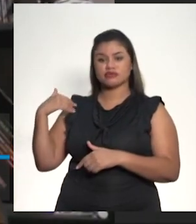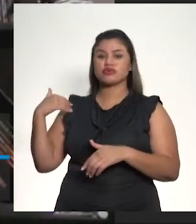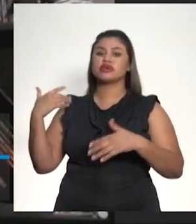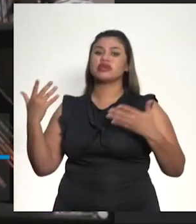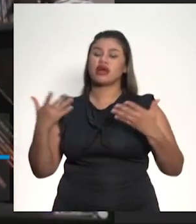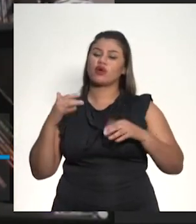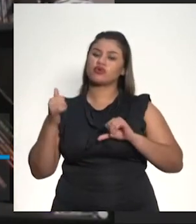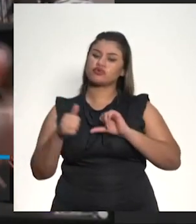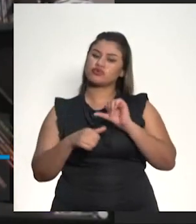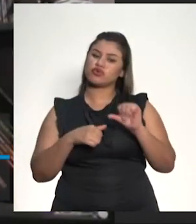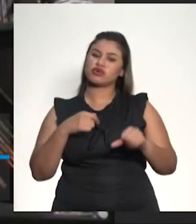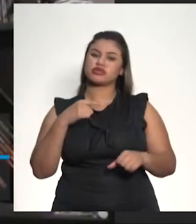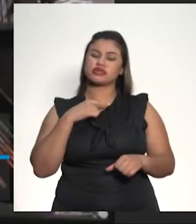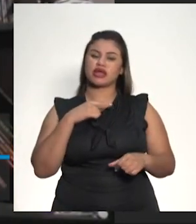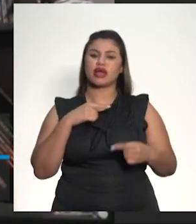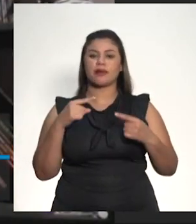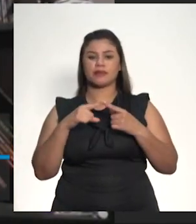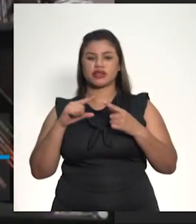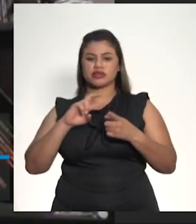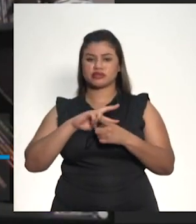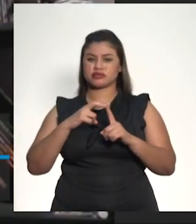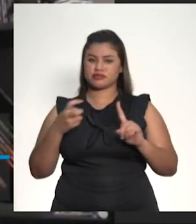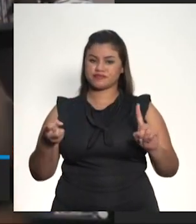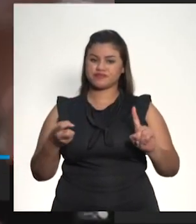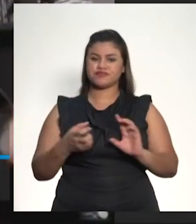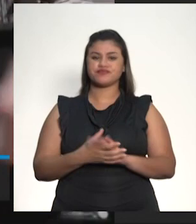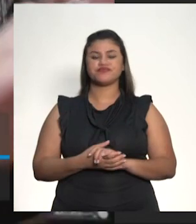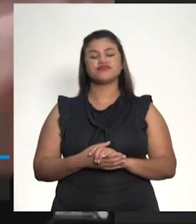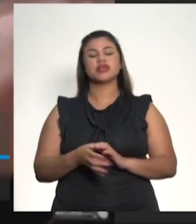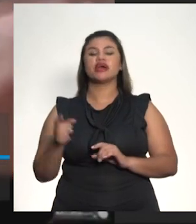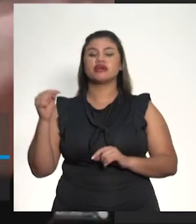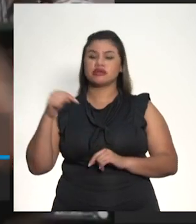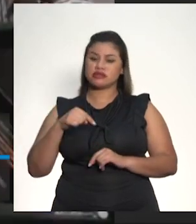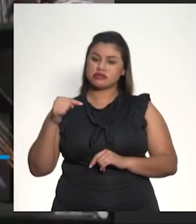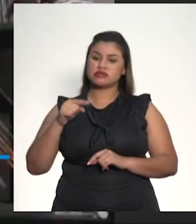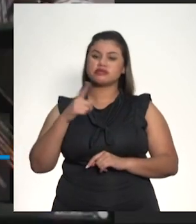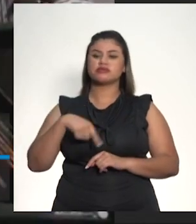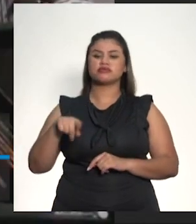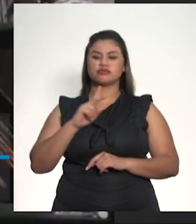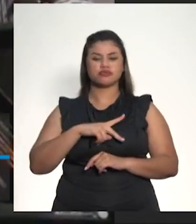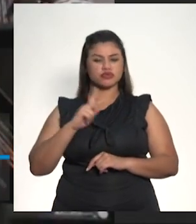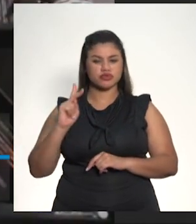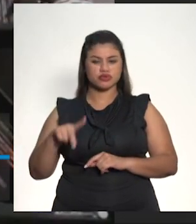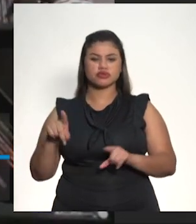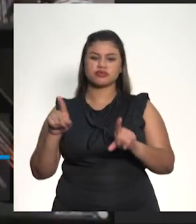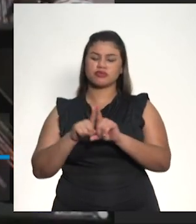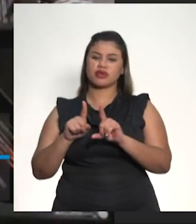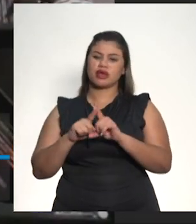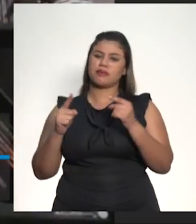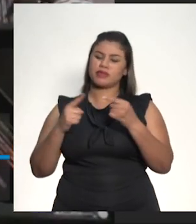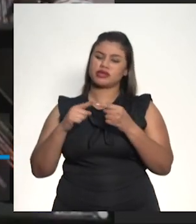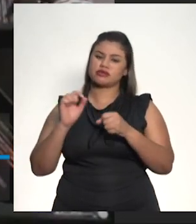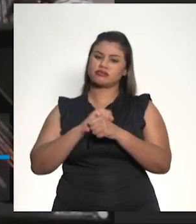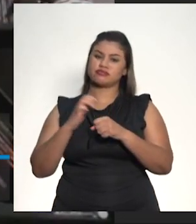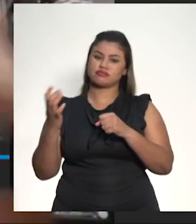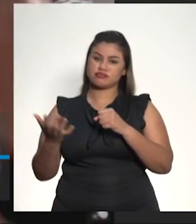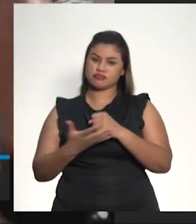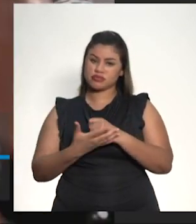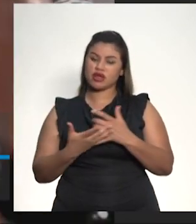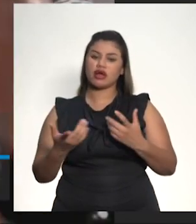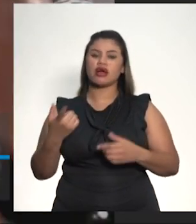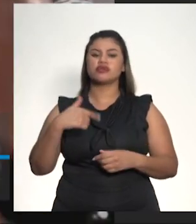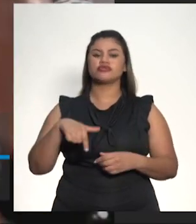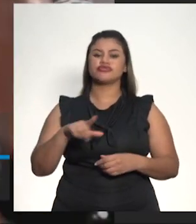aí mudanças pelo aparato tecnológico, assim como nós professores hoje, né, por causa da pandemia, a gente também